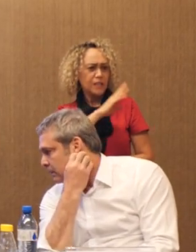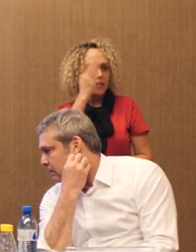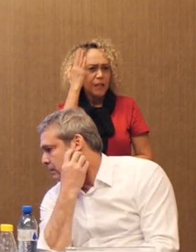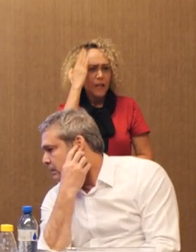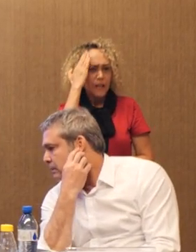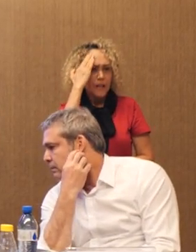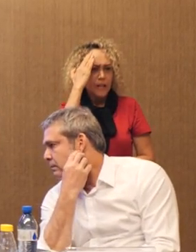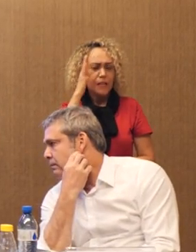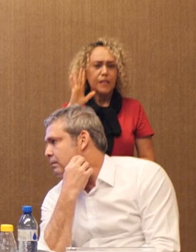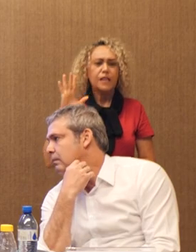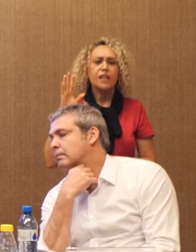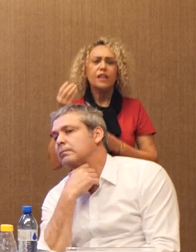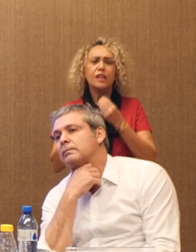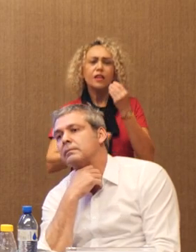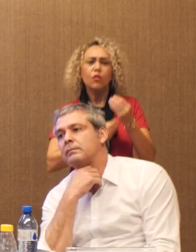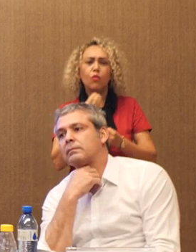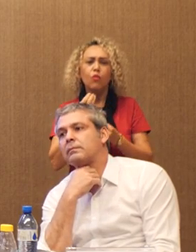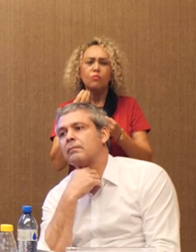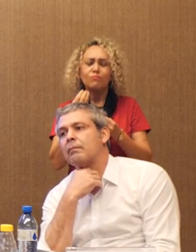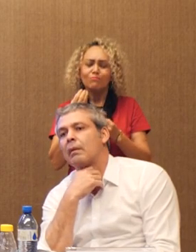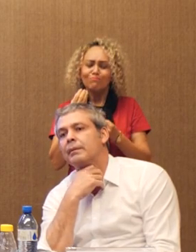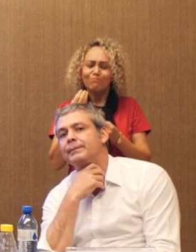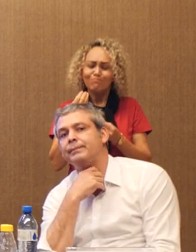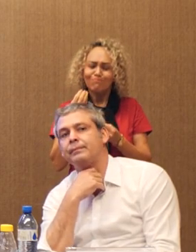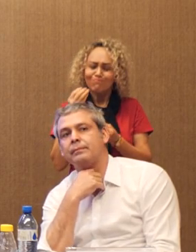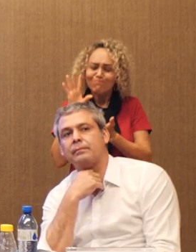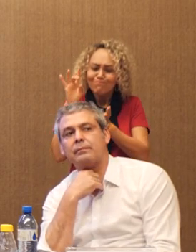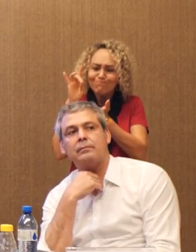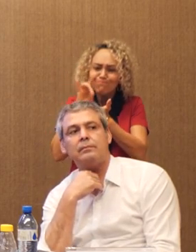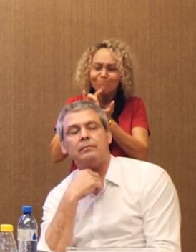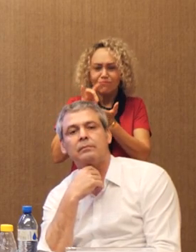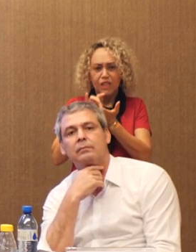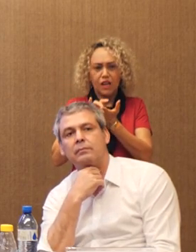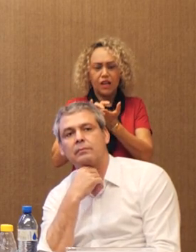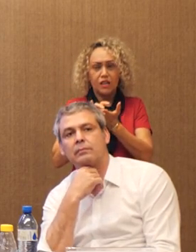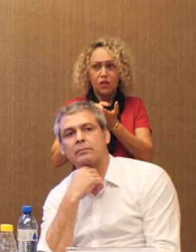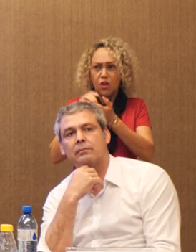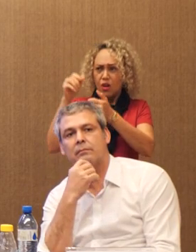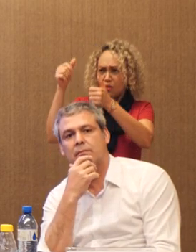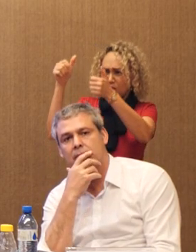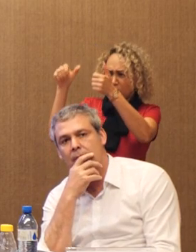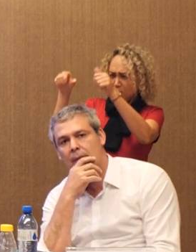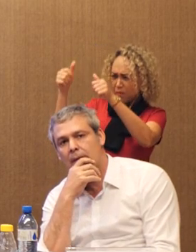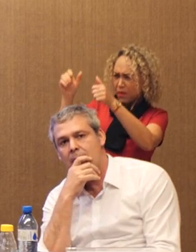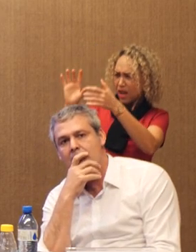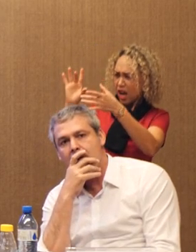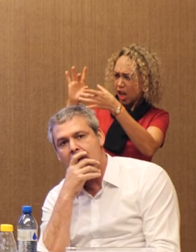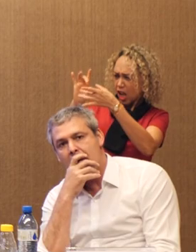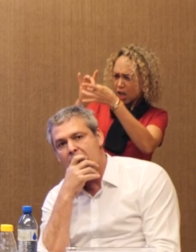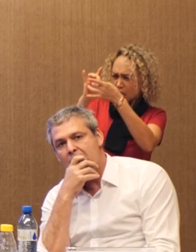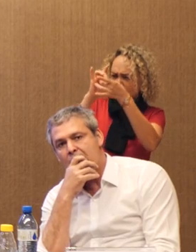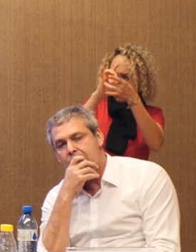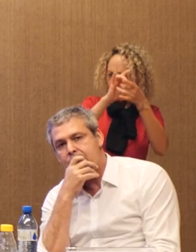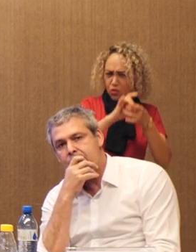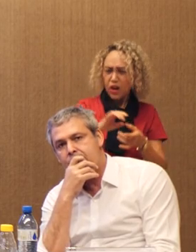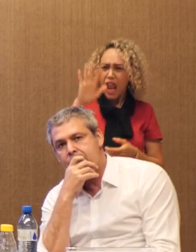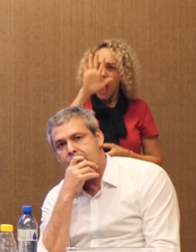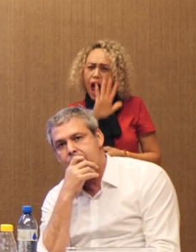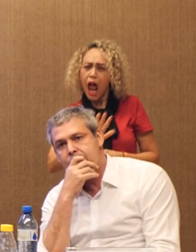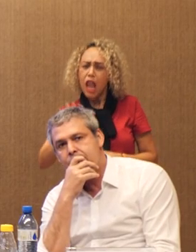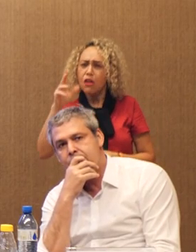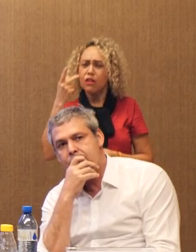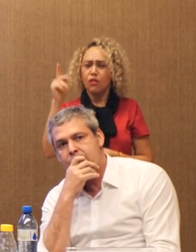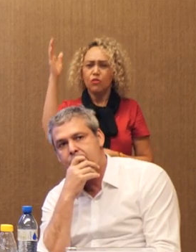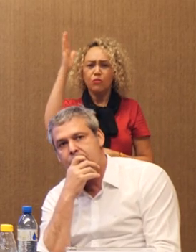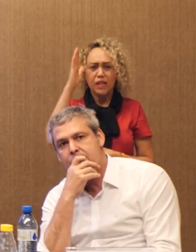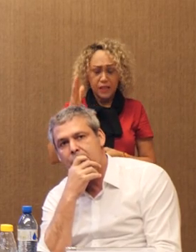de conjuntura municipal é compreender o cenário nacional e até os condicionamentos internacionais,